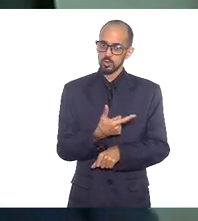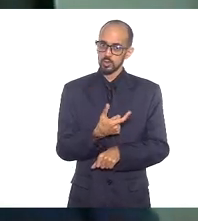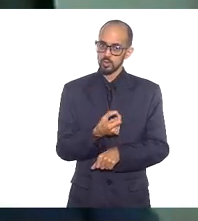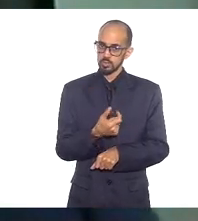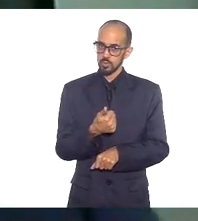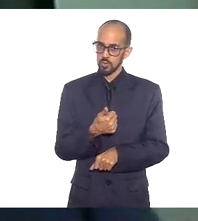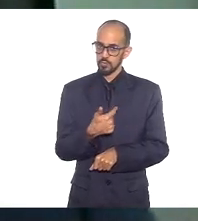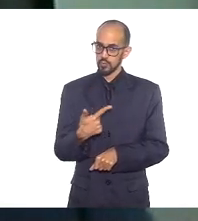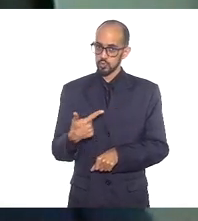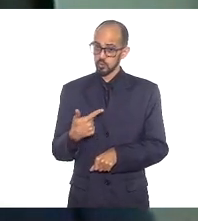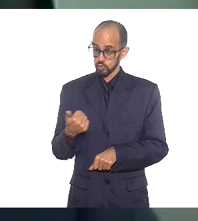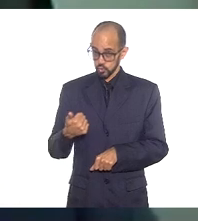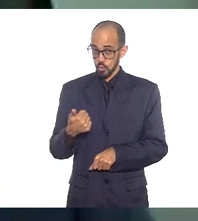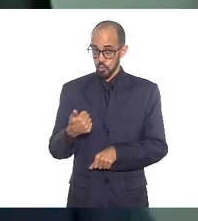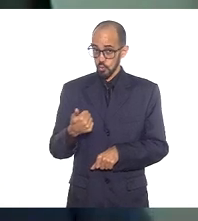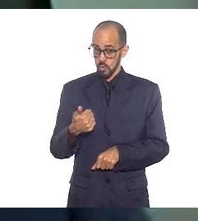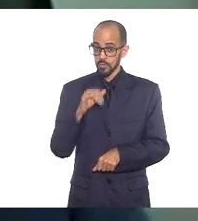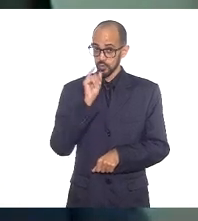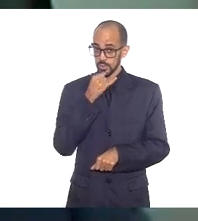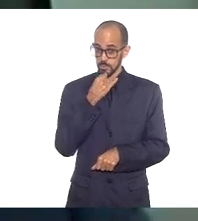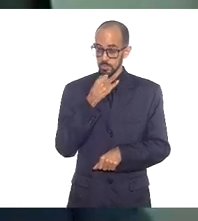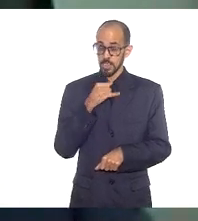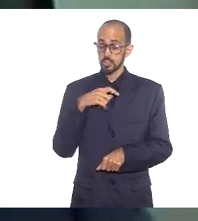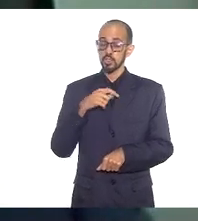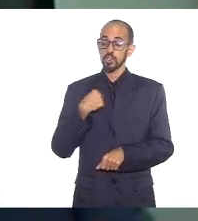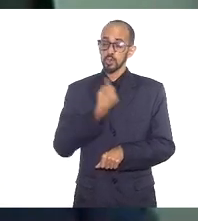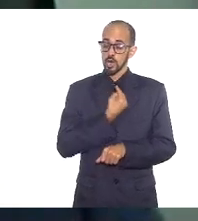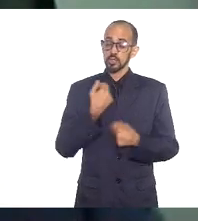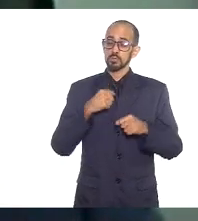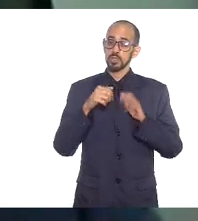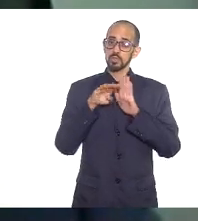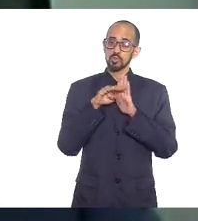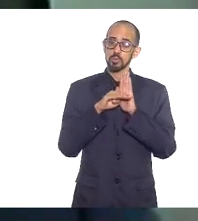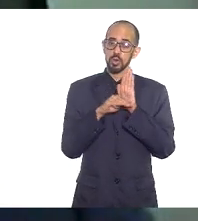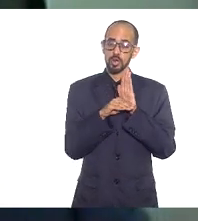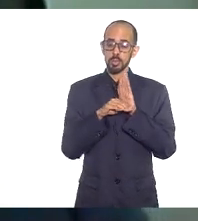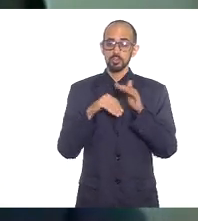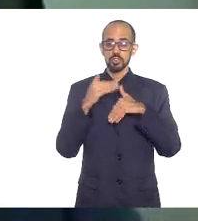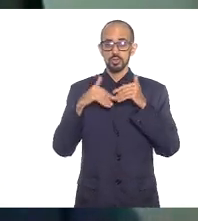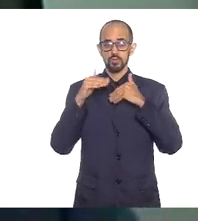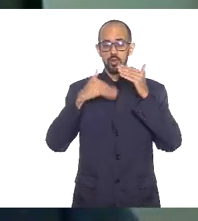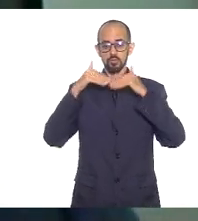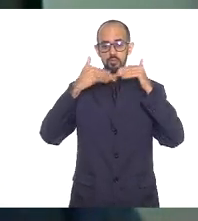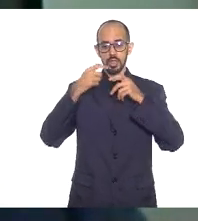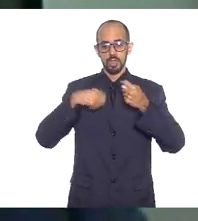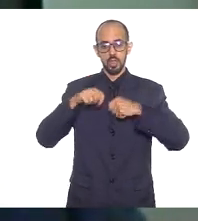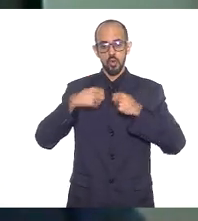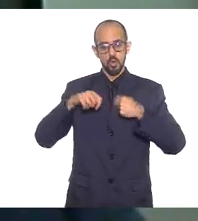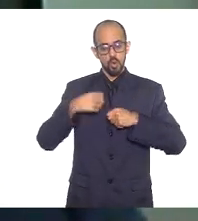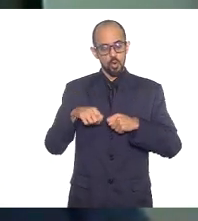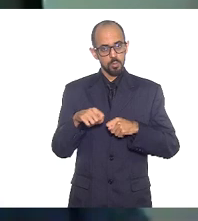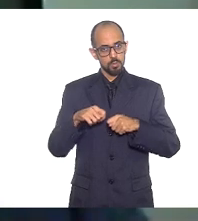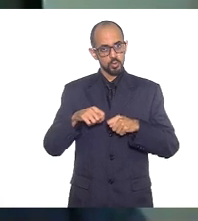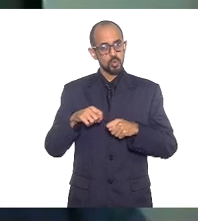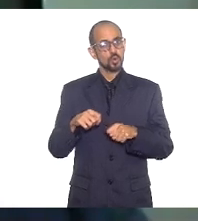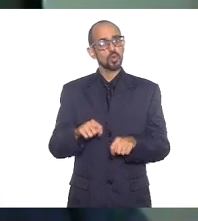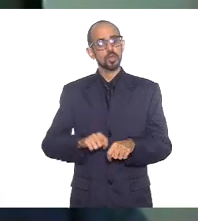2021, lamentavelmente. Nós precisamos de um programa de desenvolvimento econômico e uma das vertentes desse